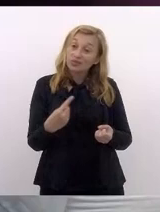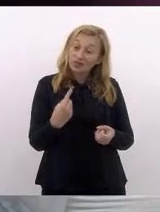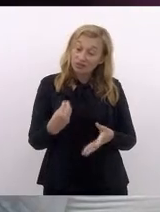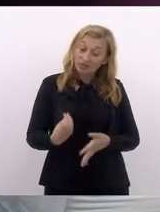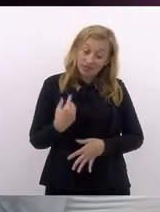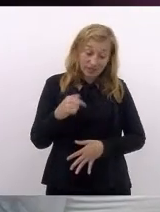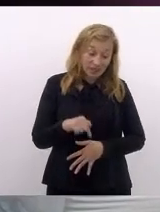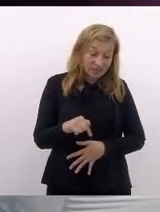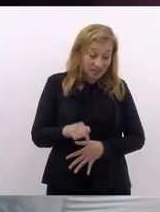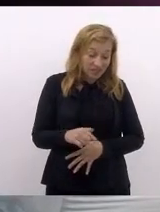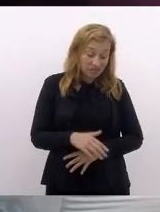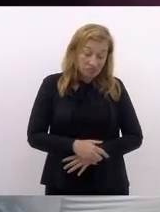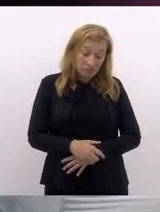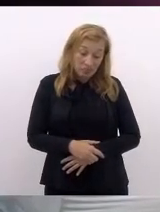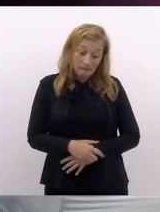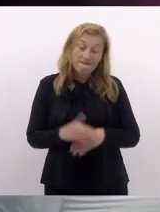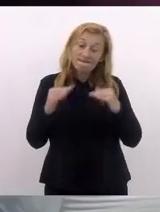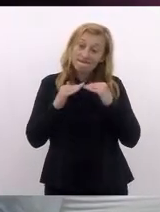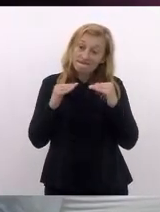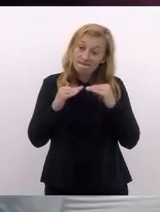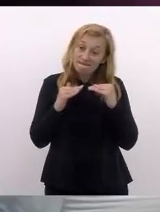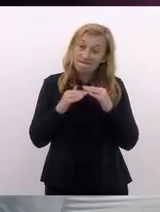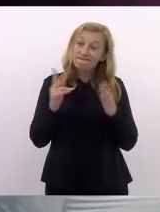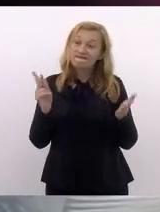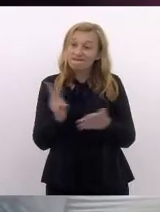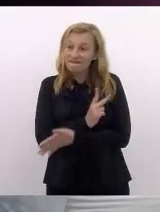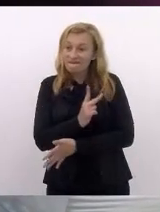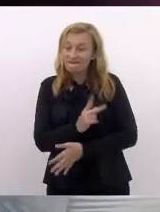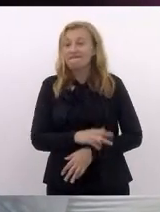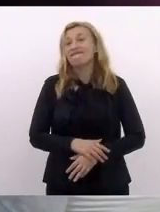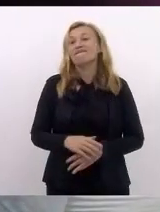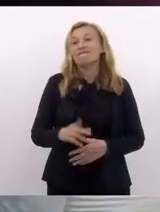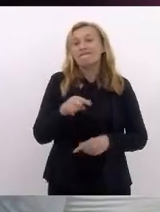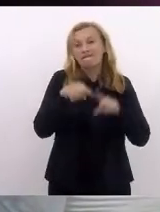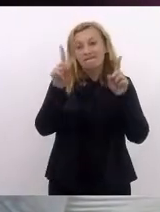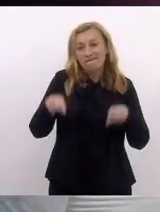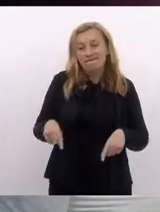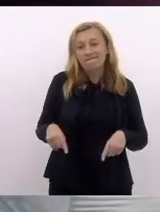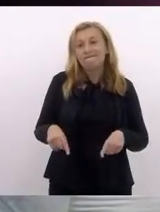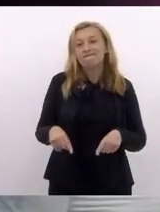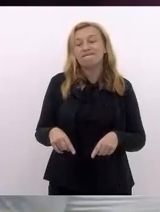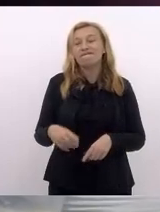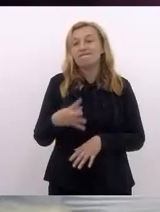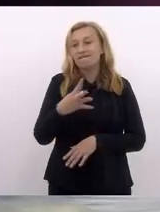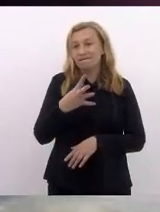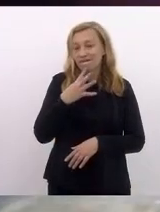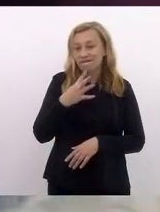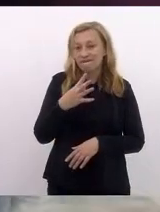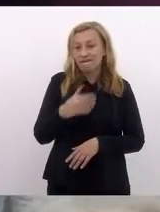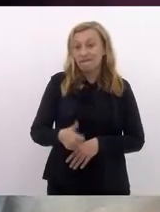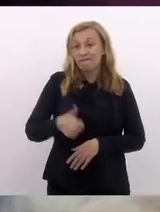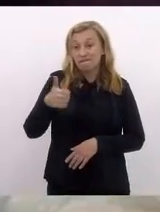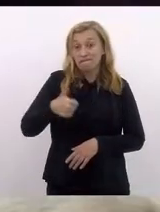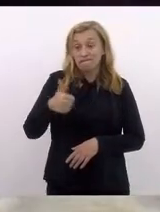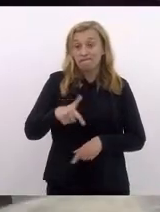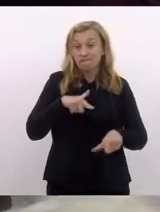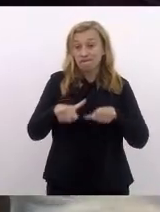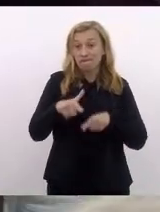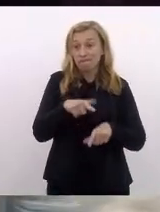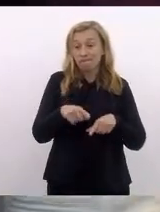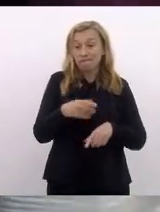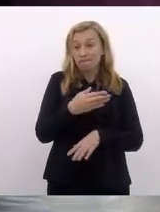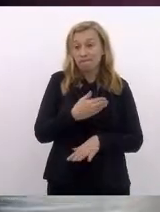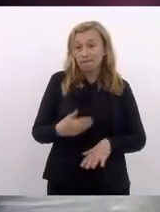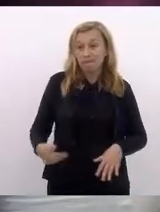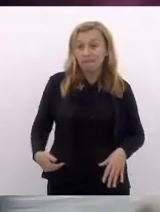aqui com a concordando que aconteça para que os funcionários sejam reconhecido o meu primeiro emprego público